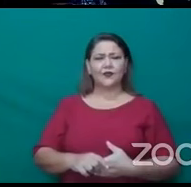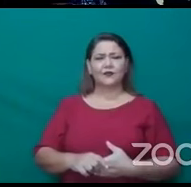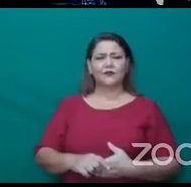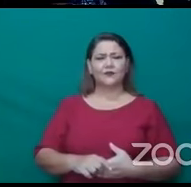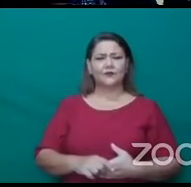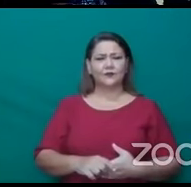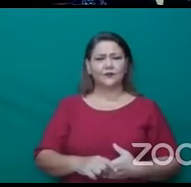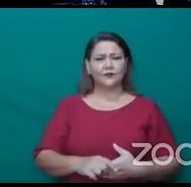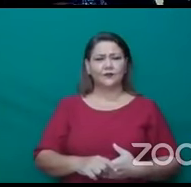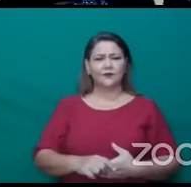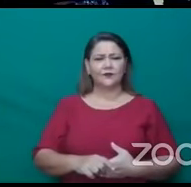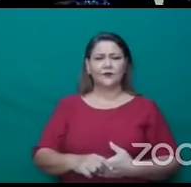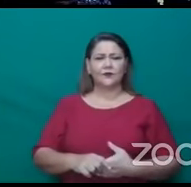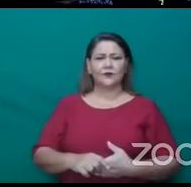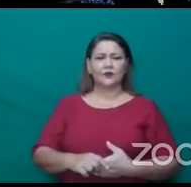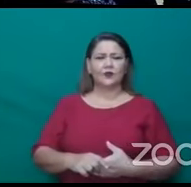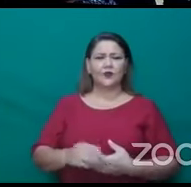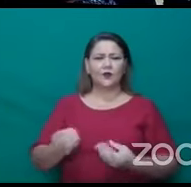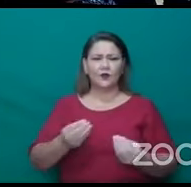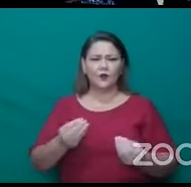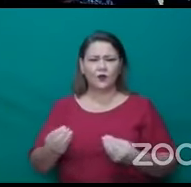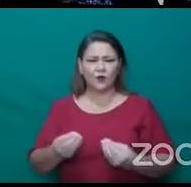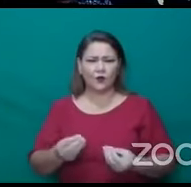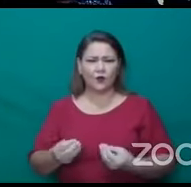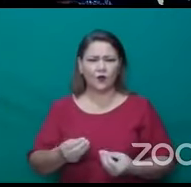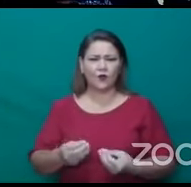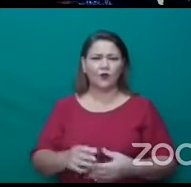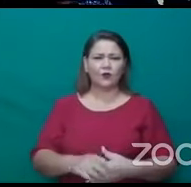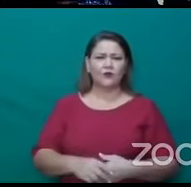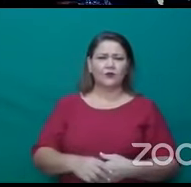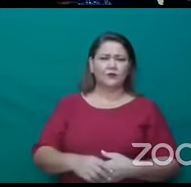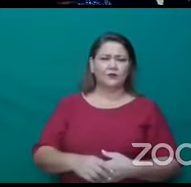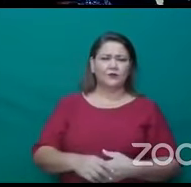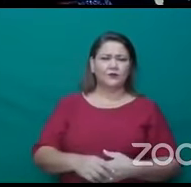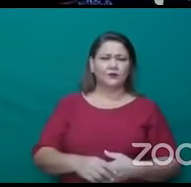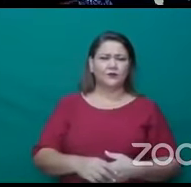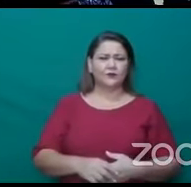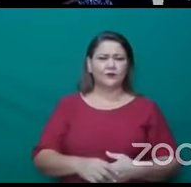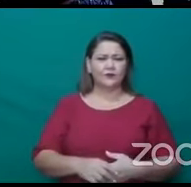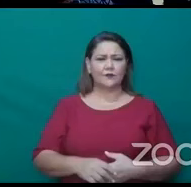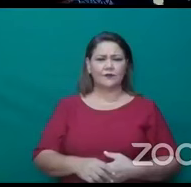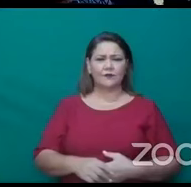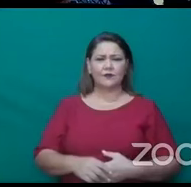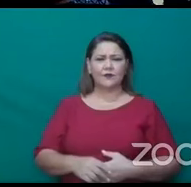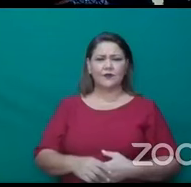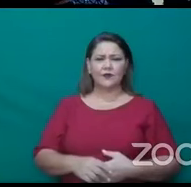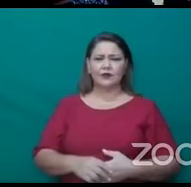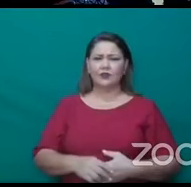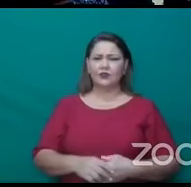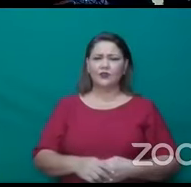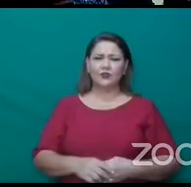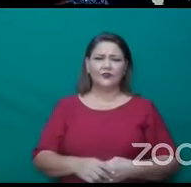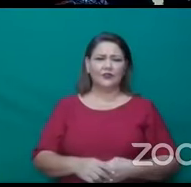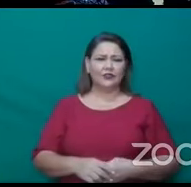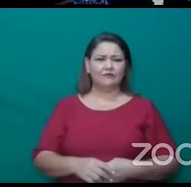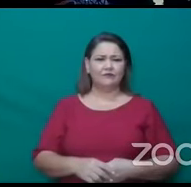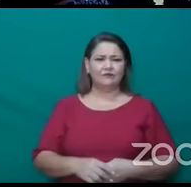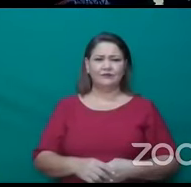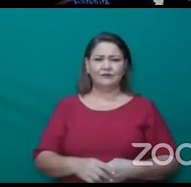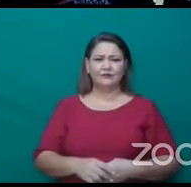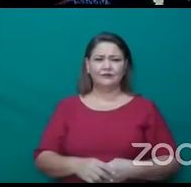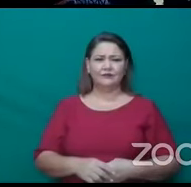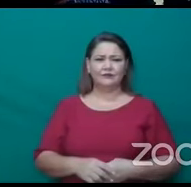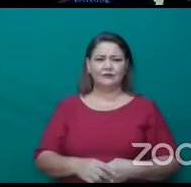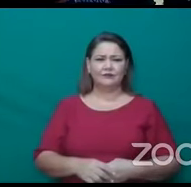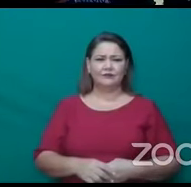eu fui misturando, e como eu tinha entendido ali a base do que eu queria, eu fui colocando outros elementos, e eu queria muito trazer